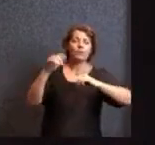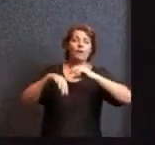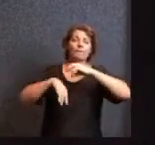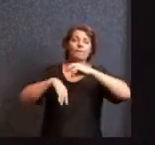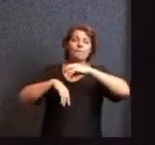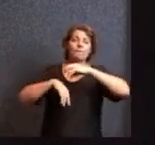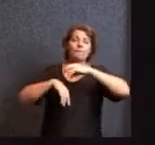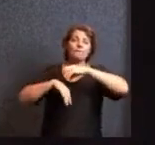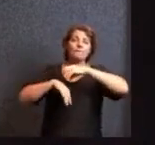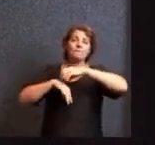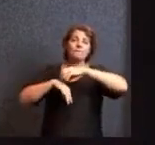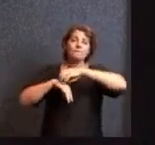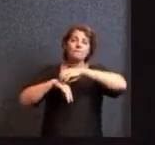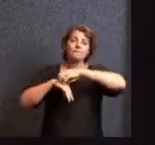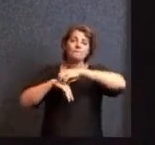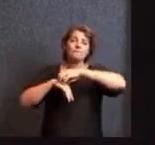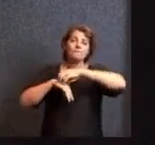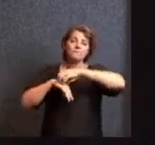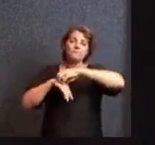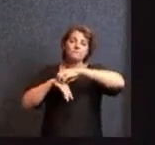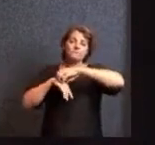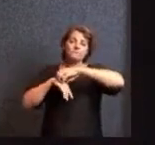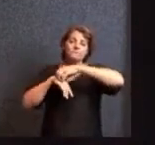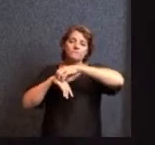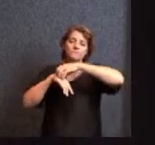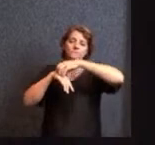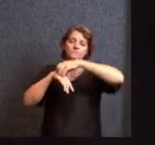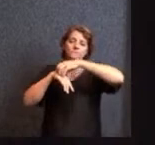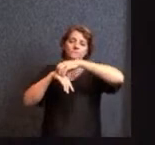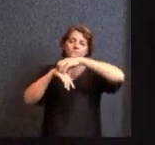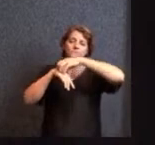das pessoas que vão trabalhar como